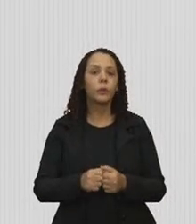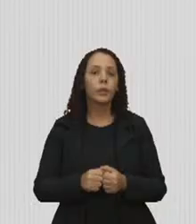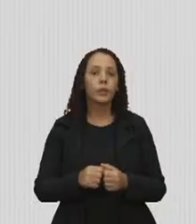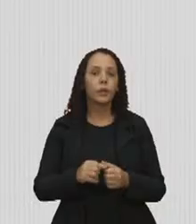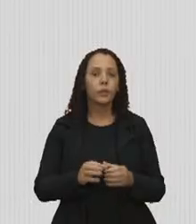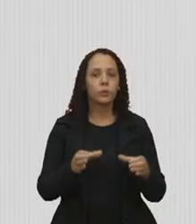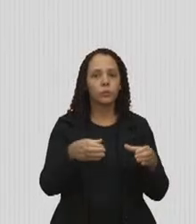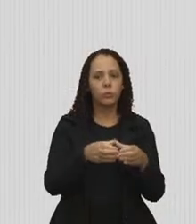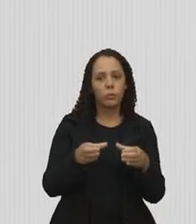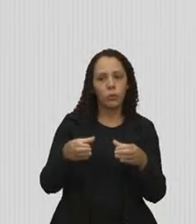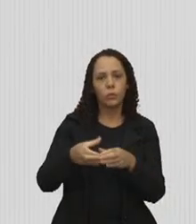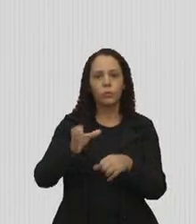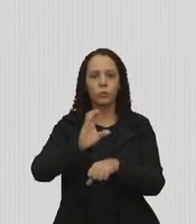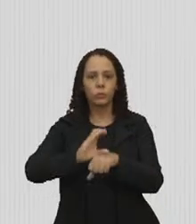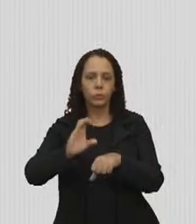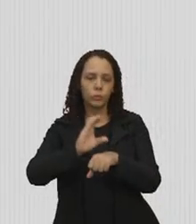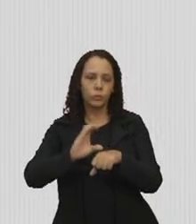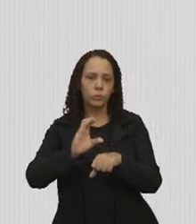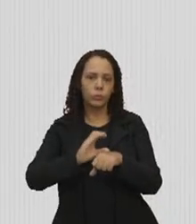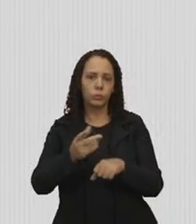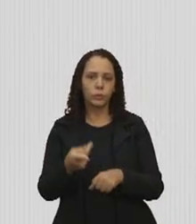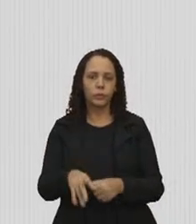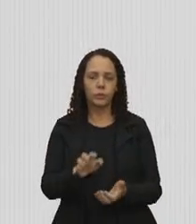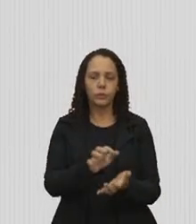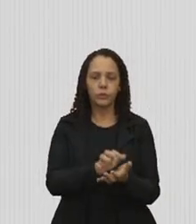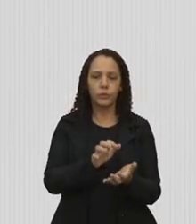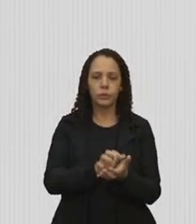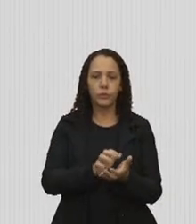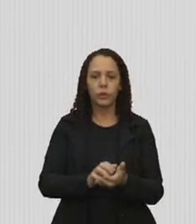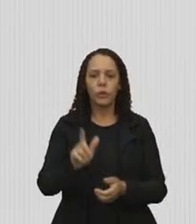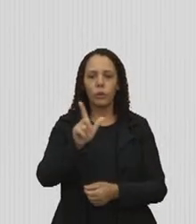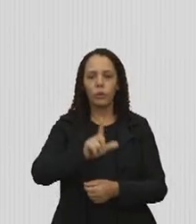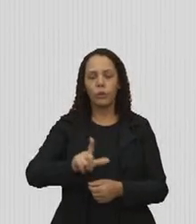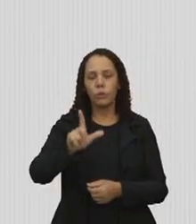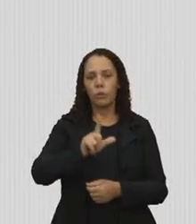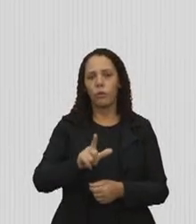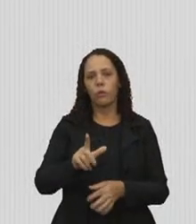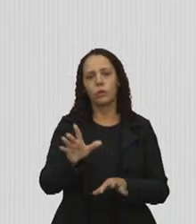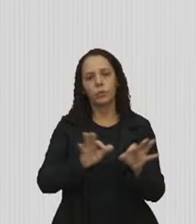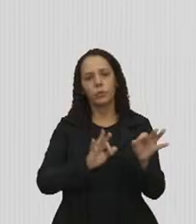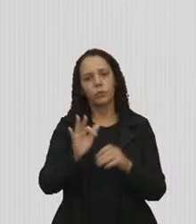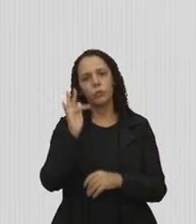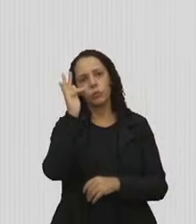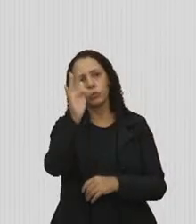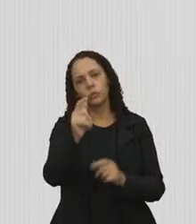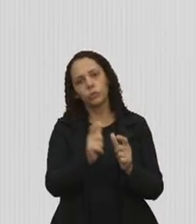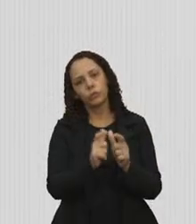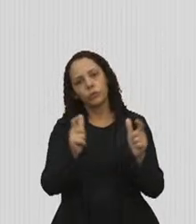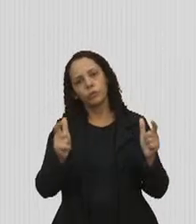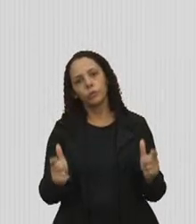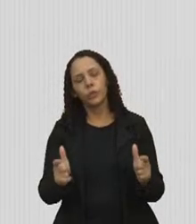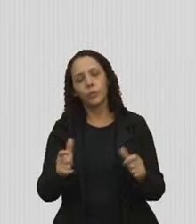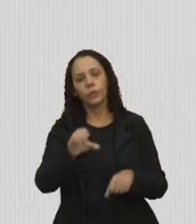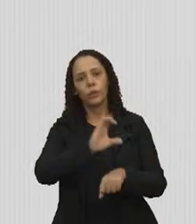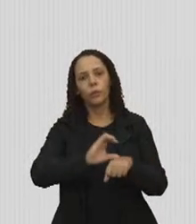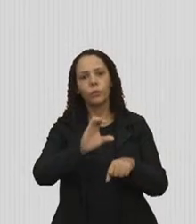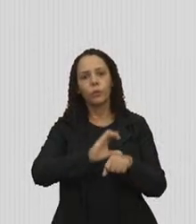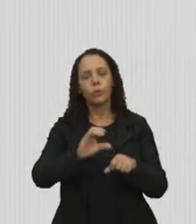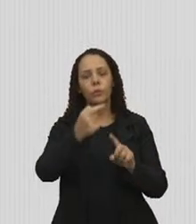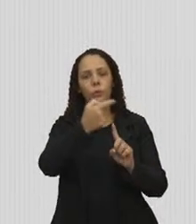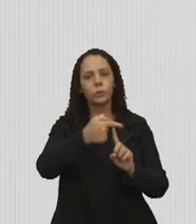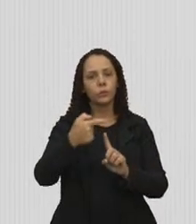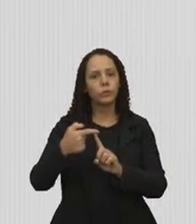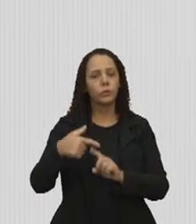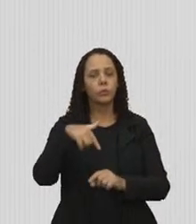possíveis de oferta do campus Jacareí. Lógico, existe um pleito futuro, né, de aumento desse modelo de 70